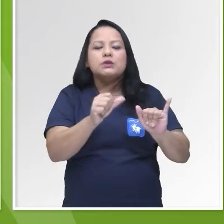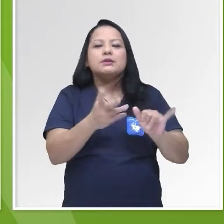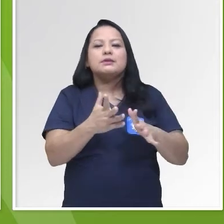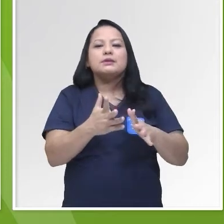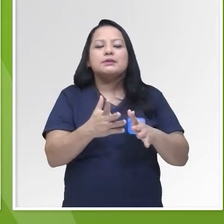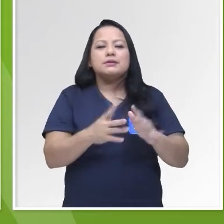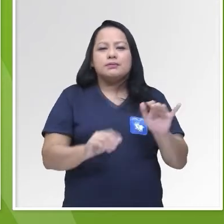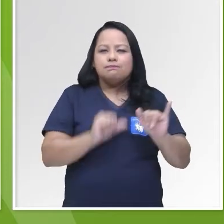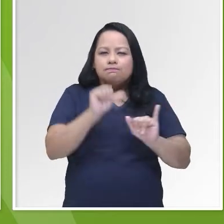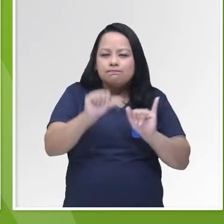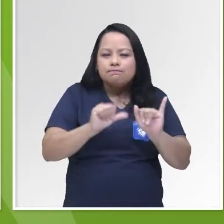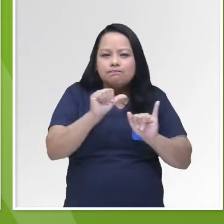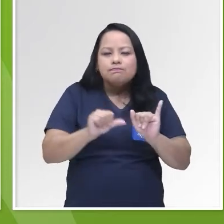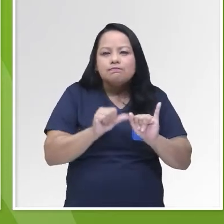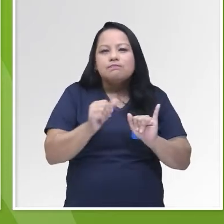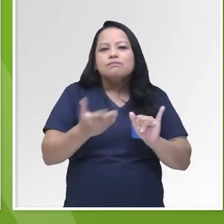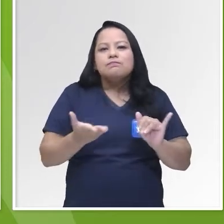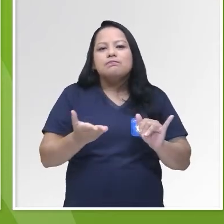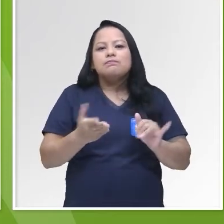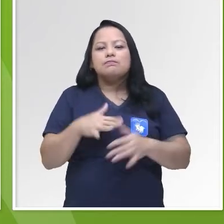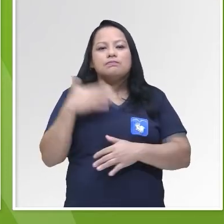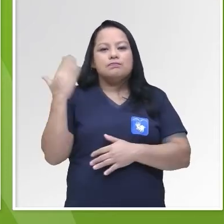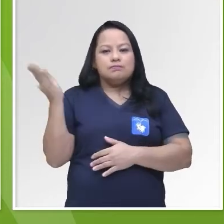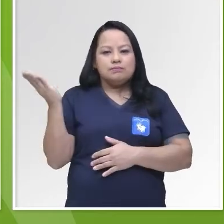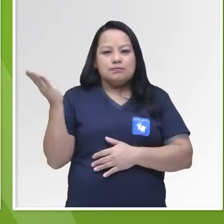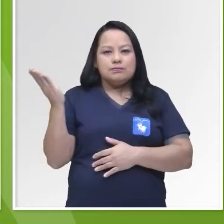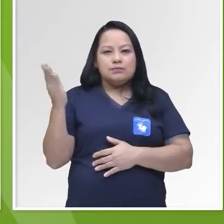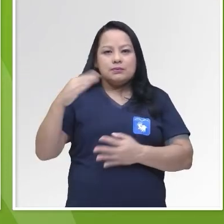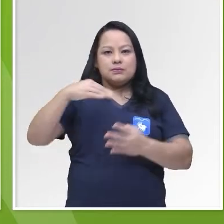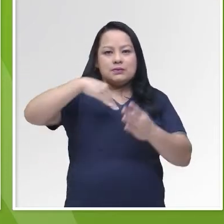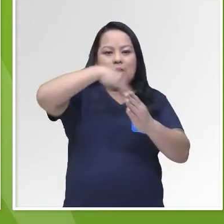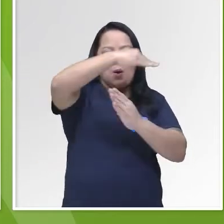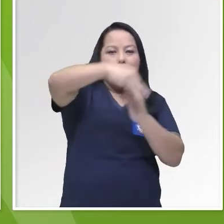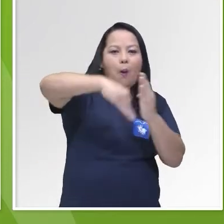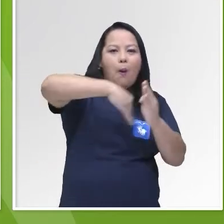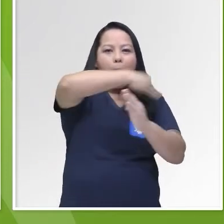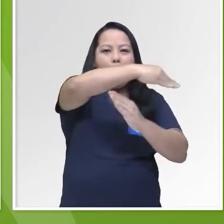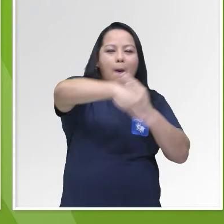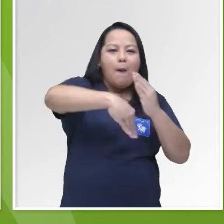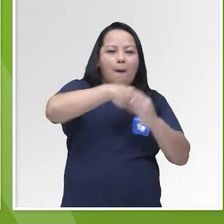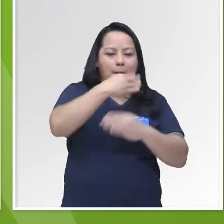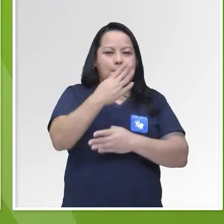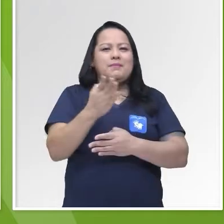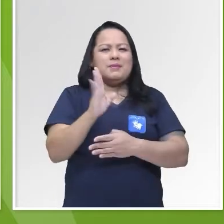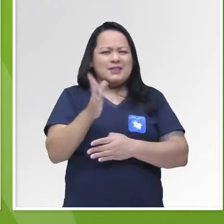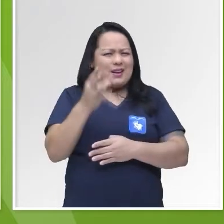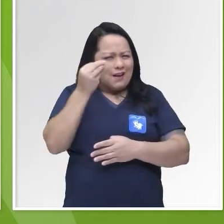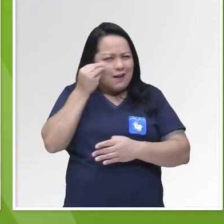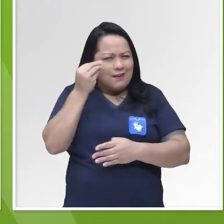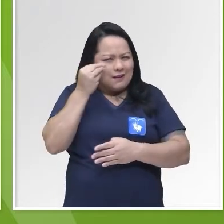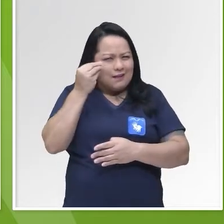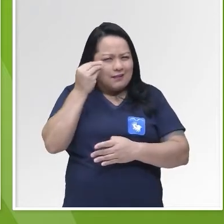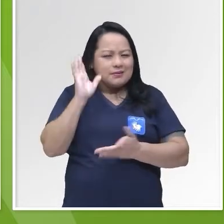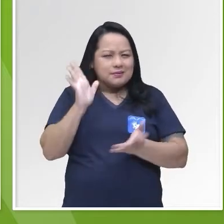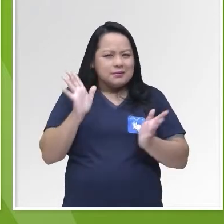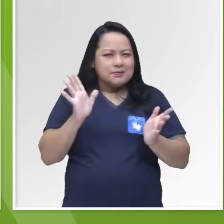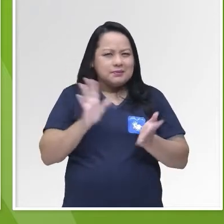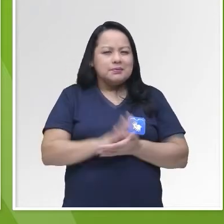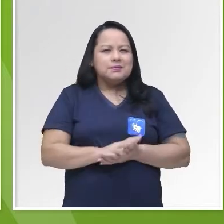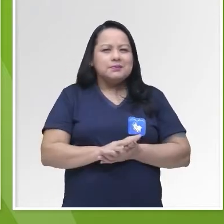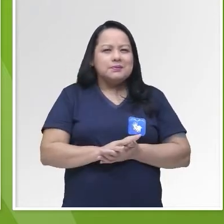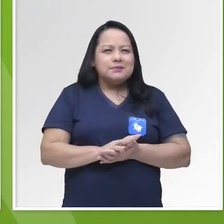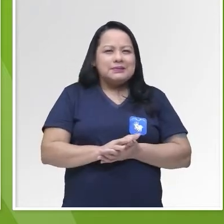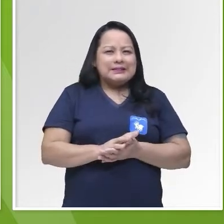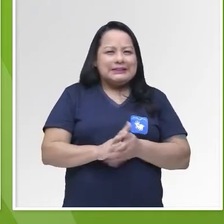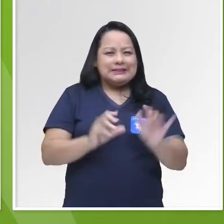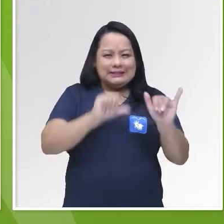a reação química da mumificação. Vocês já ouviram, gente, essa reação